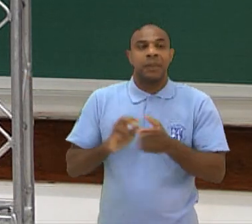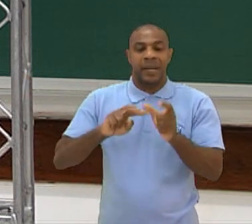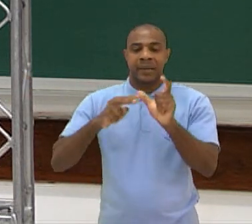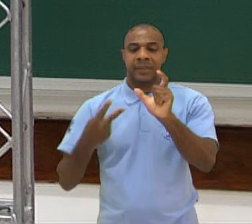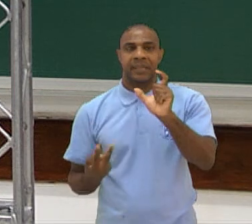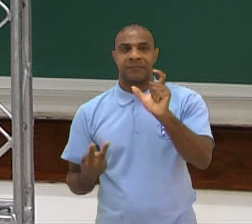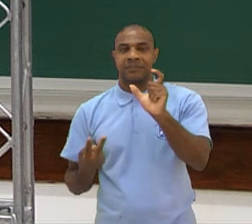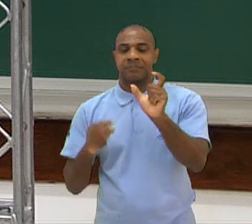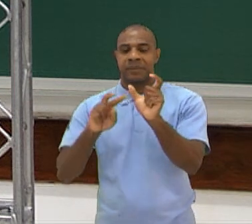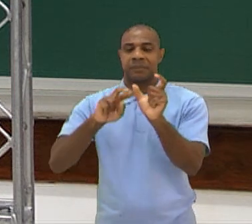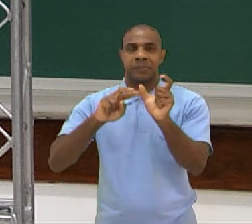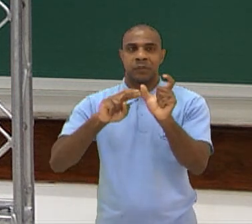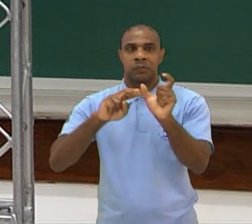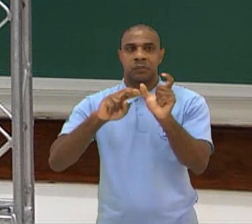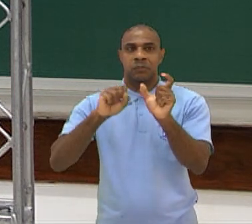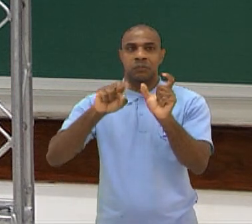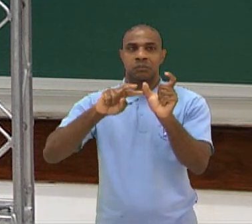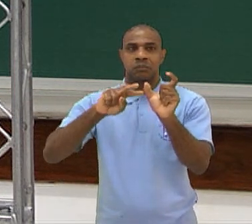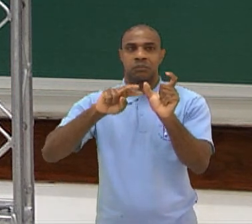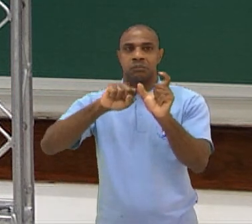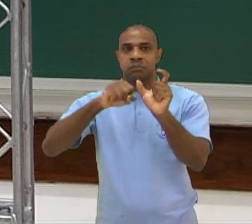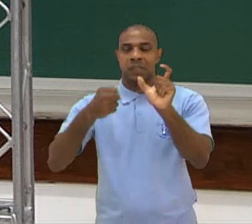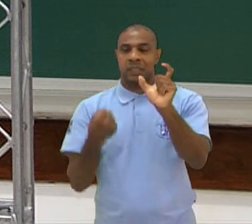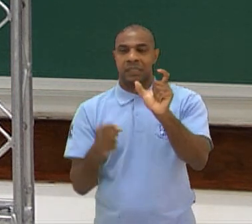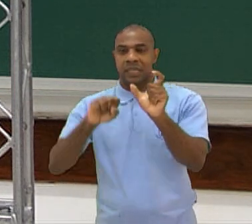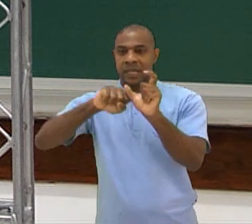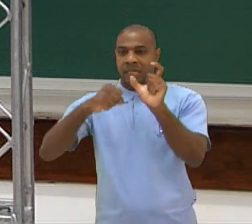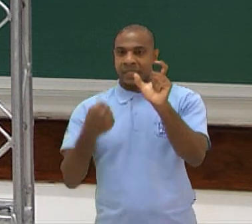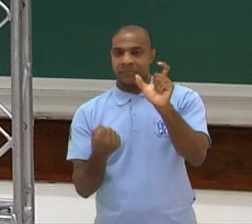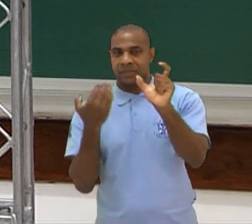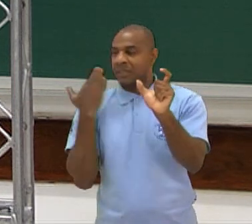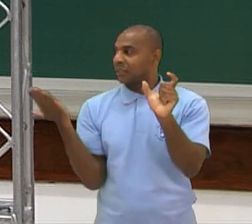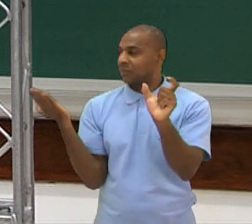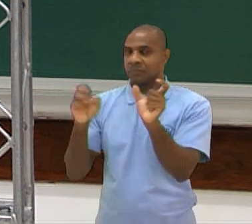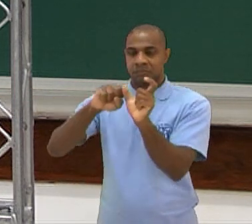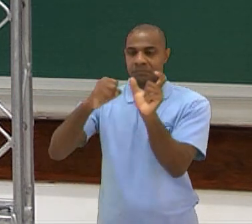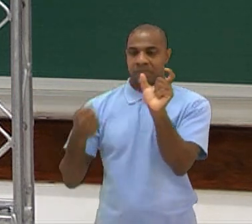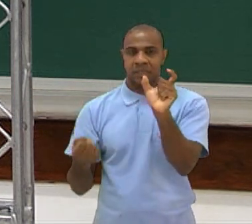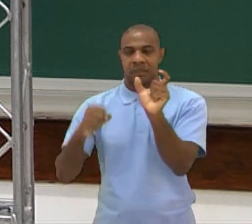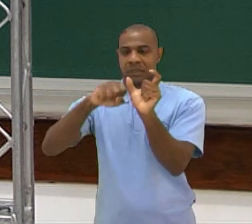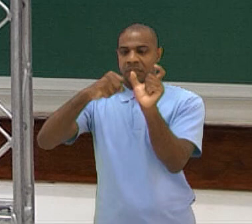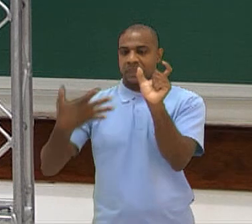ser impossível, esse determinante aí tem que ser igual a quanto, pessoal?